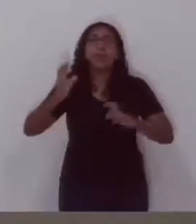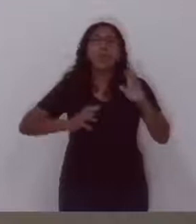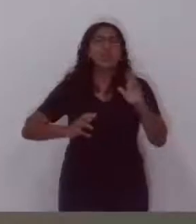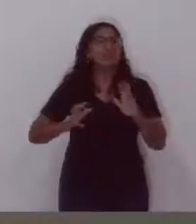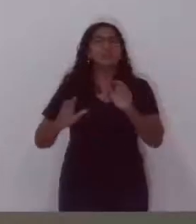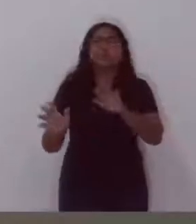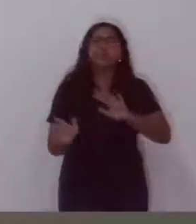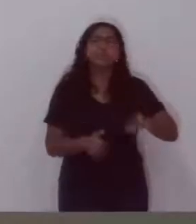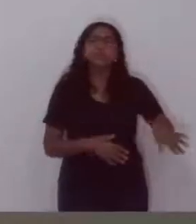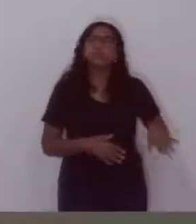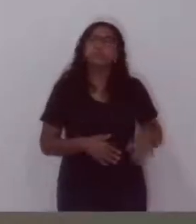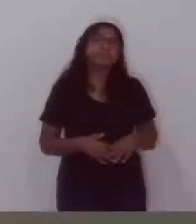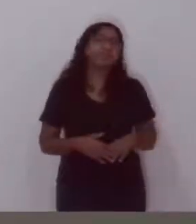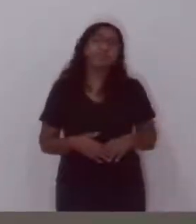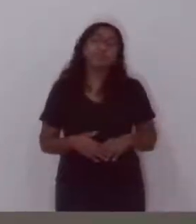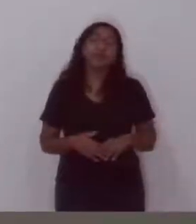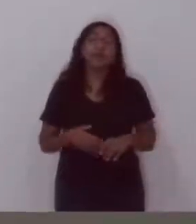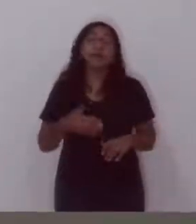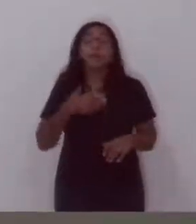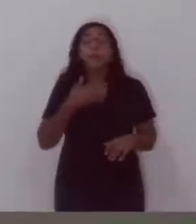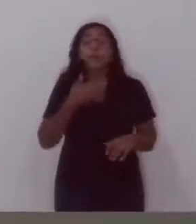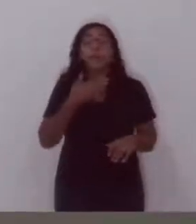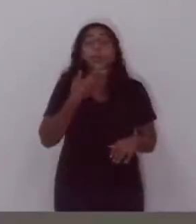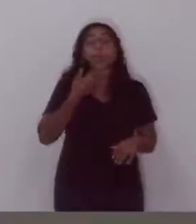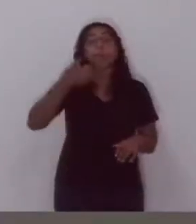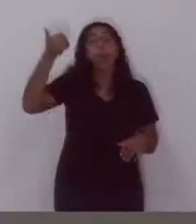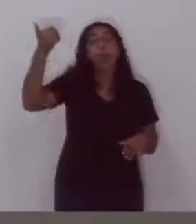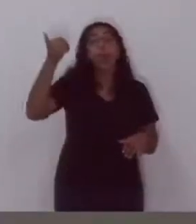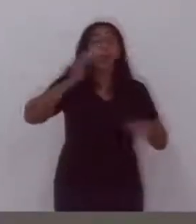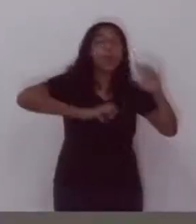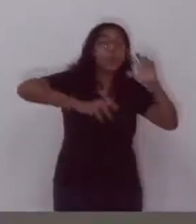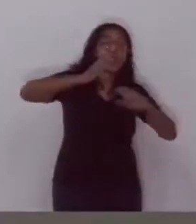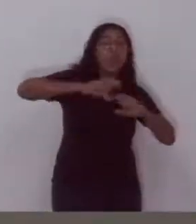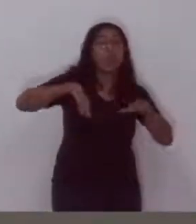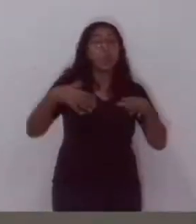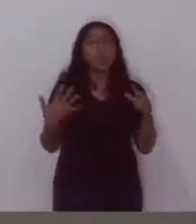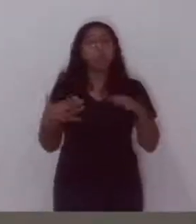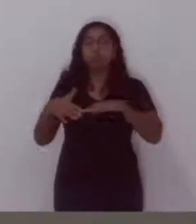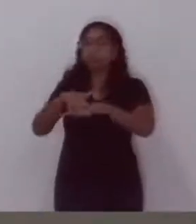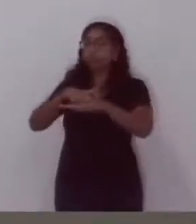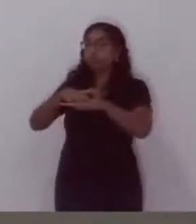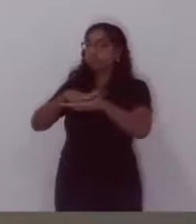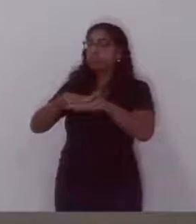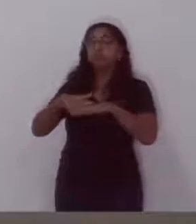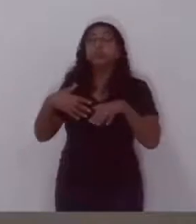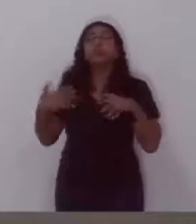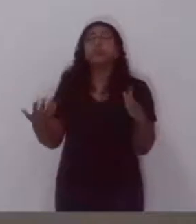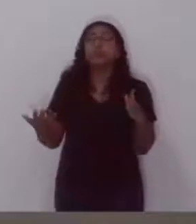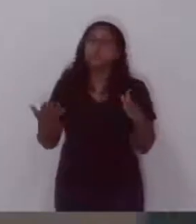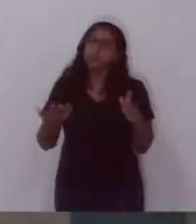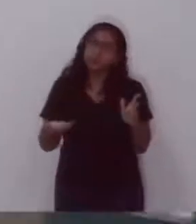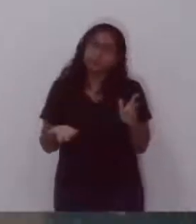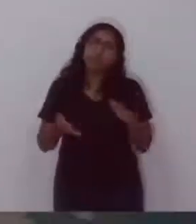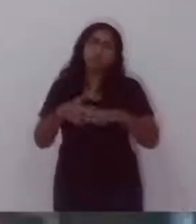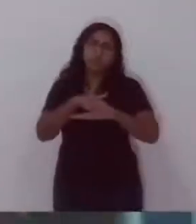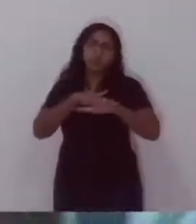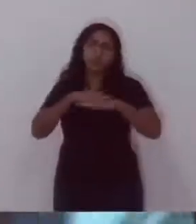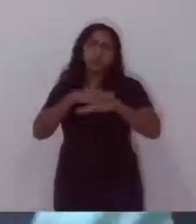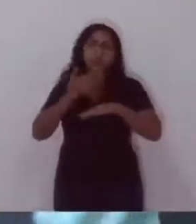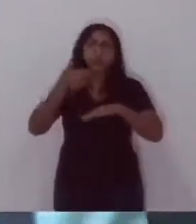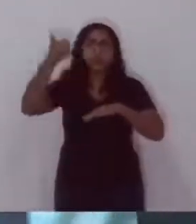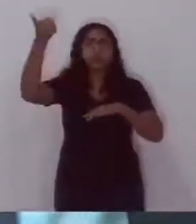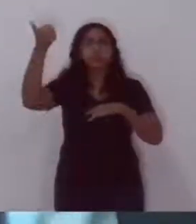resolve alguma coisa? Ou o diálogo é mais importante numa sociedade que nós estamos vivendo? A desunião, né?